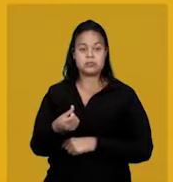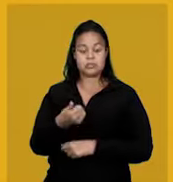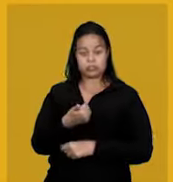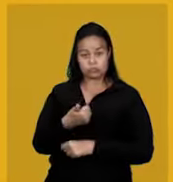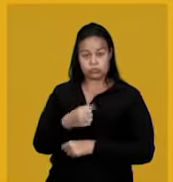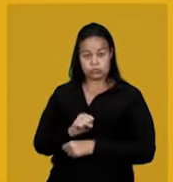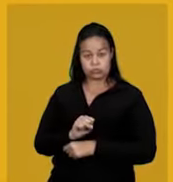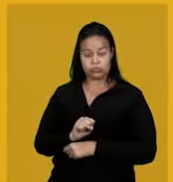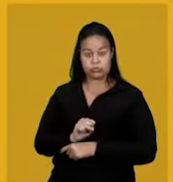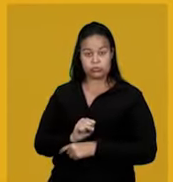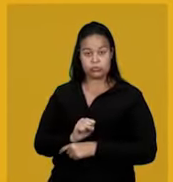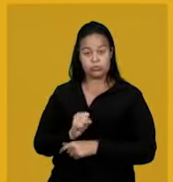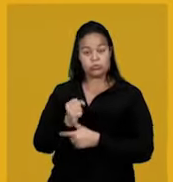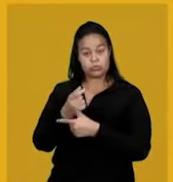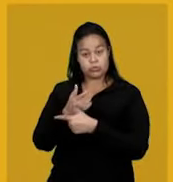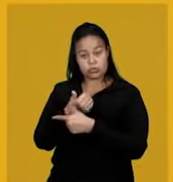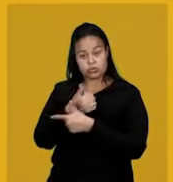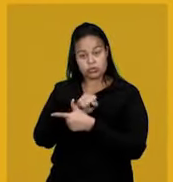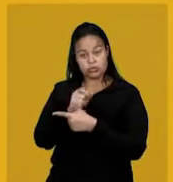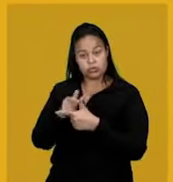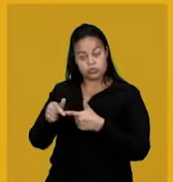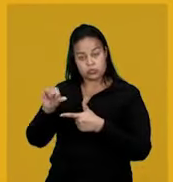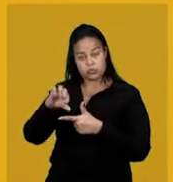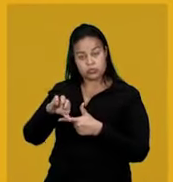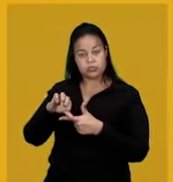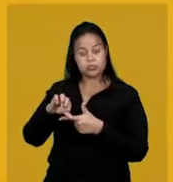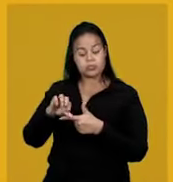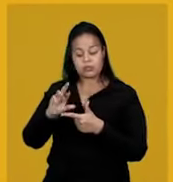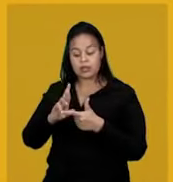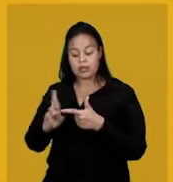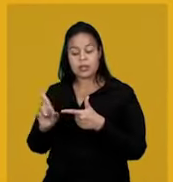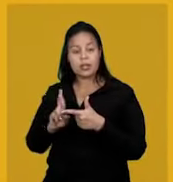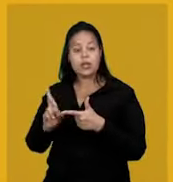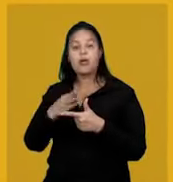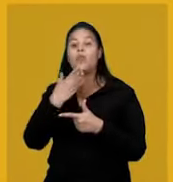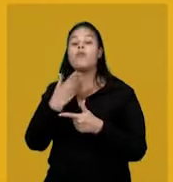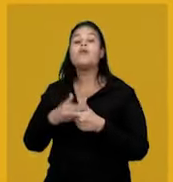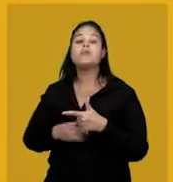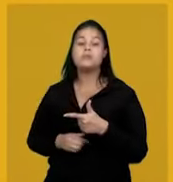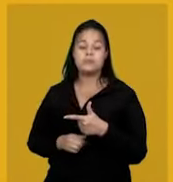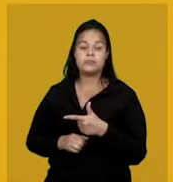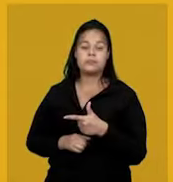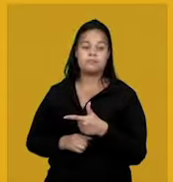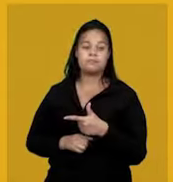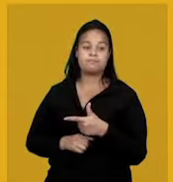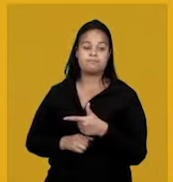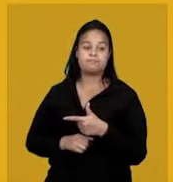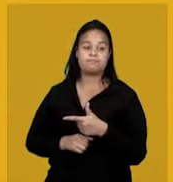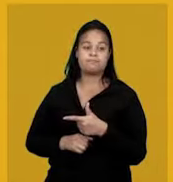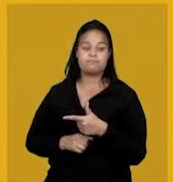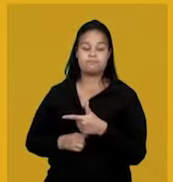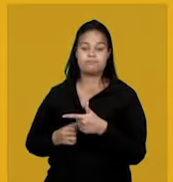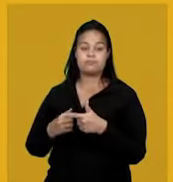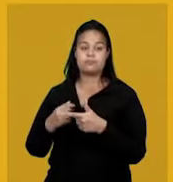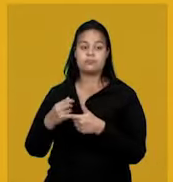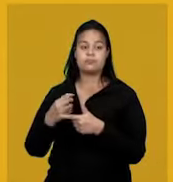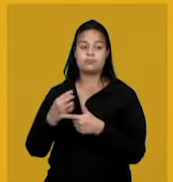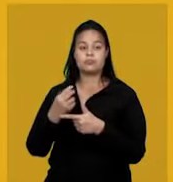18, dividido por 9, a resistência equivalente aqui vai ser igual a